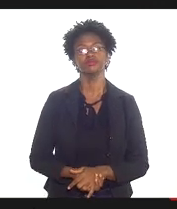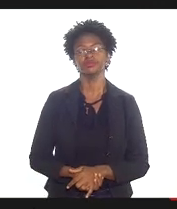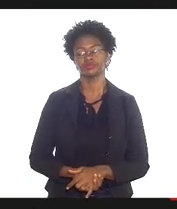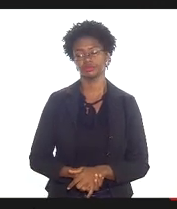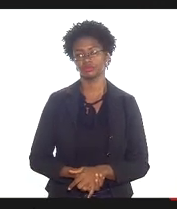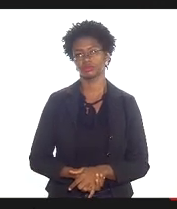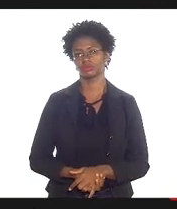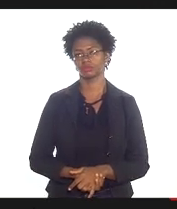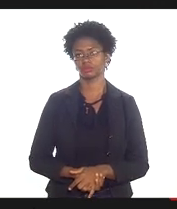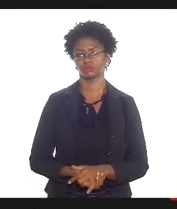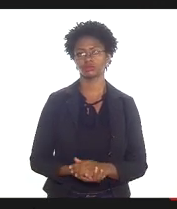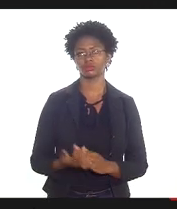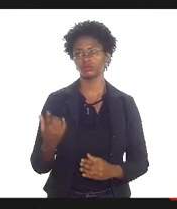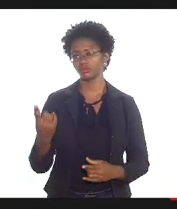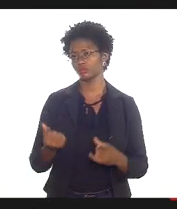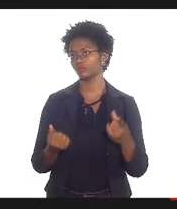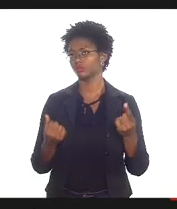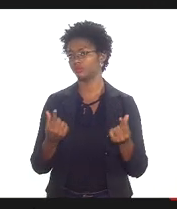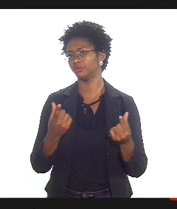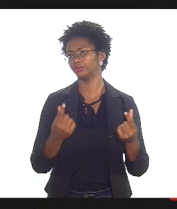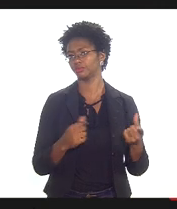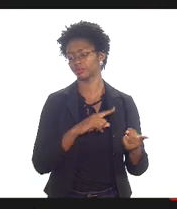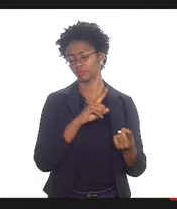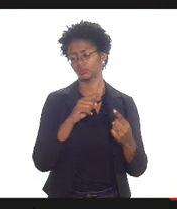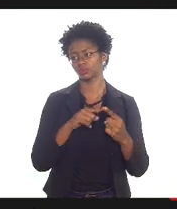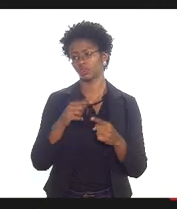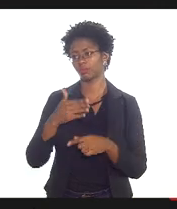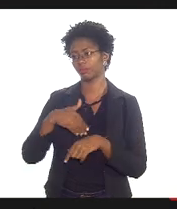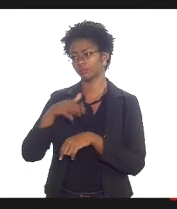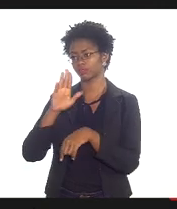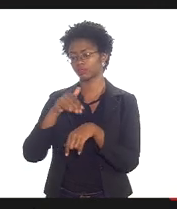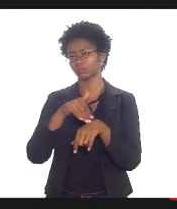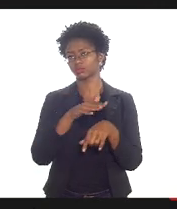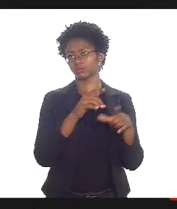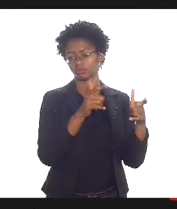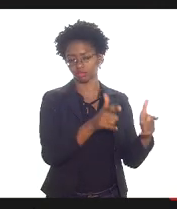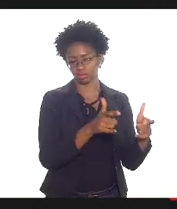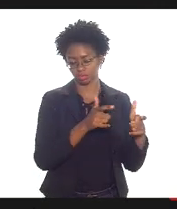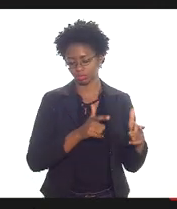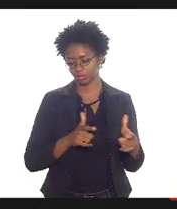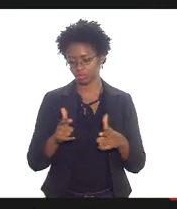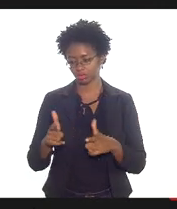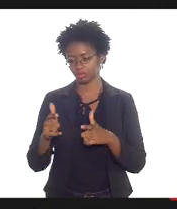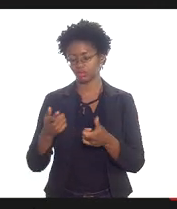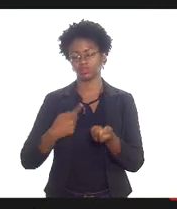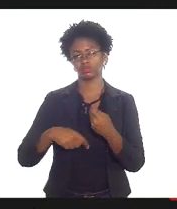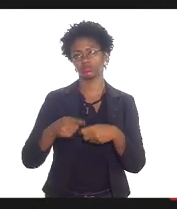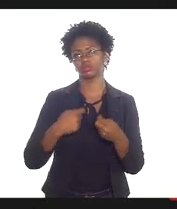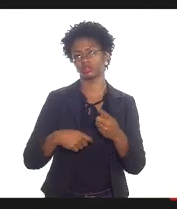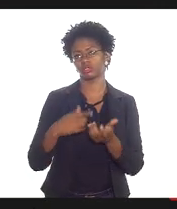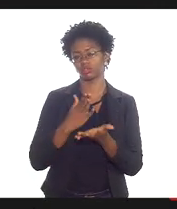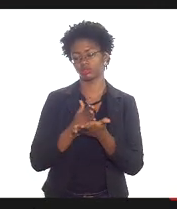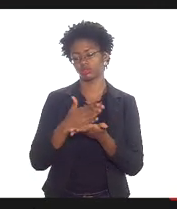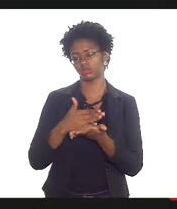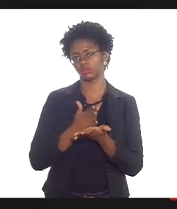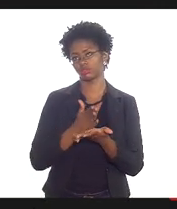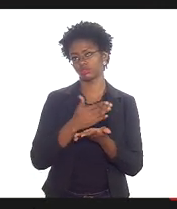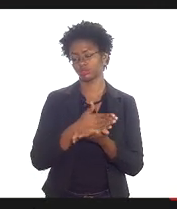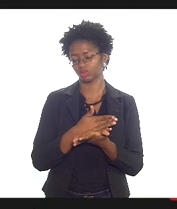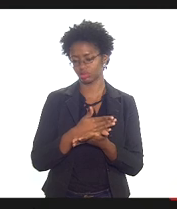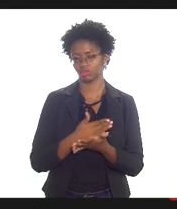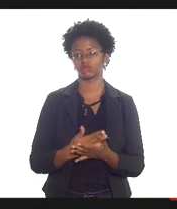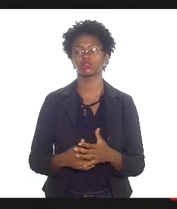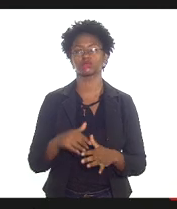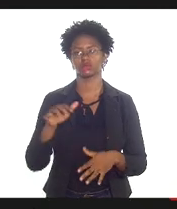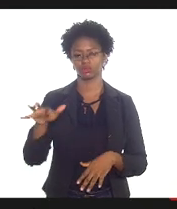a mais de um campo, como eu já falei, apoio operacional e gastos administrativos rateados por